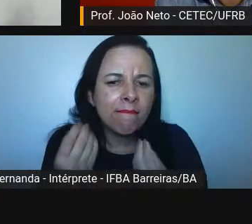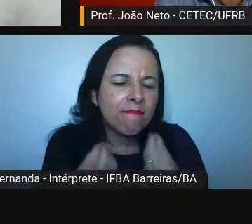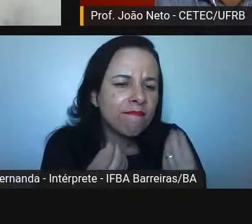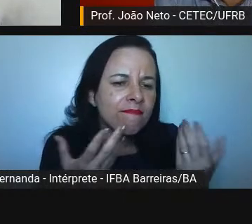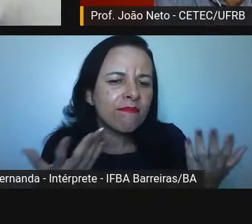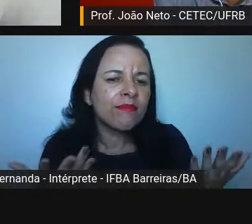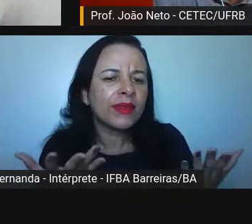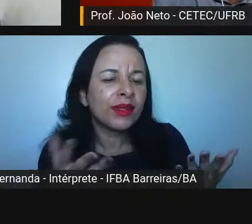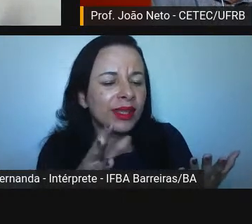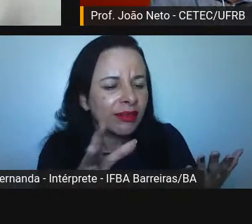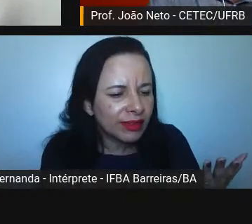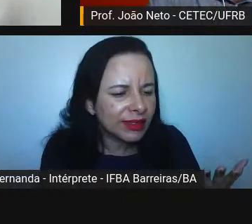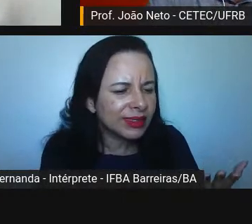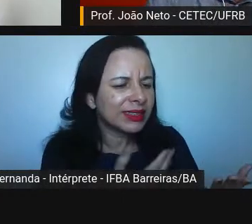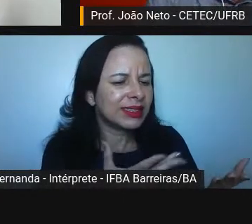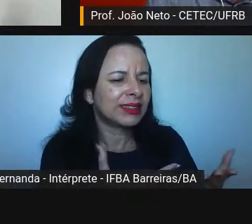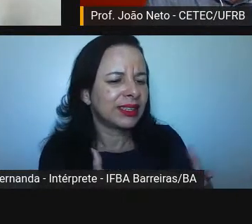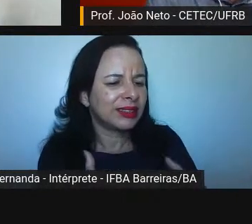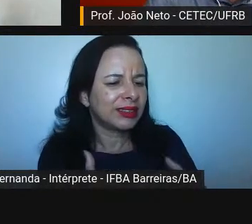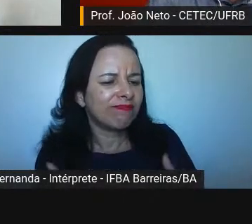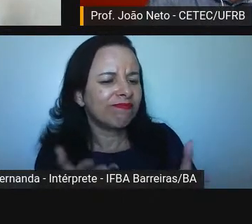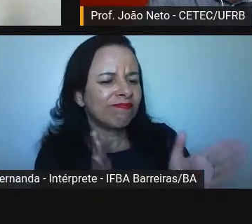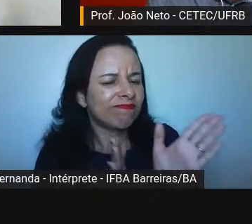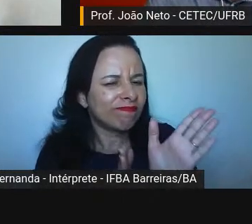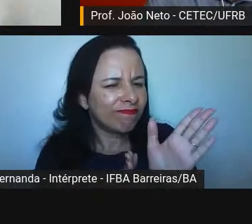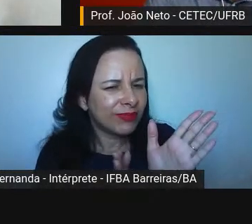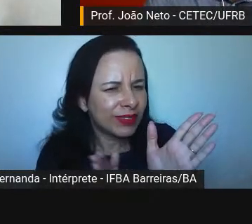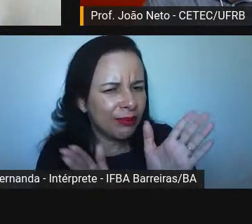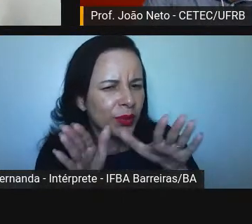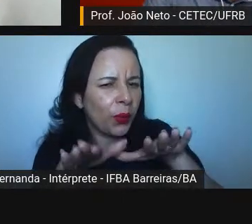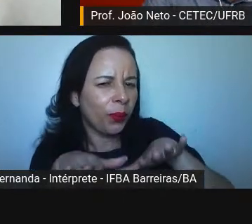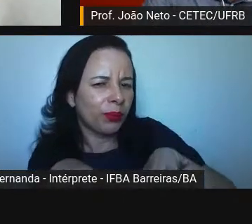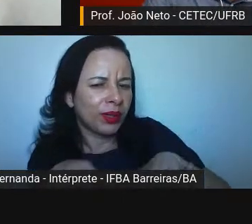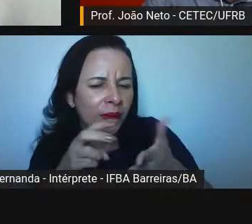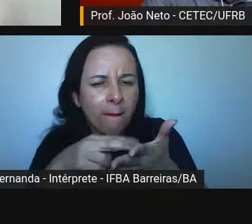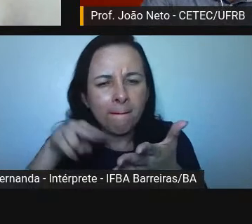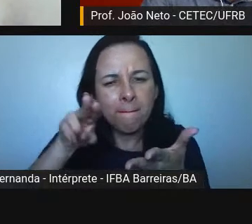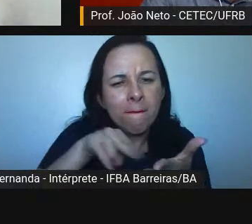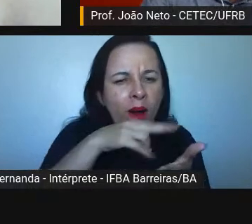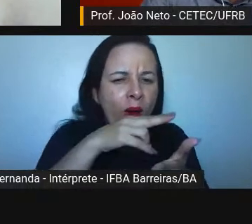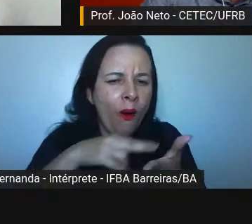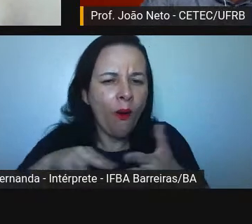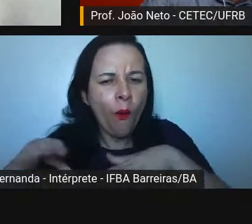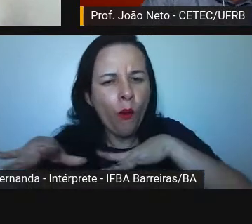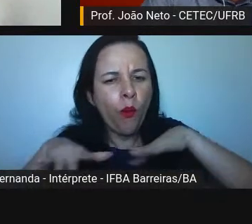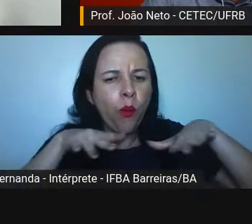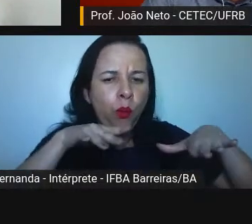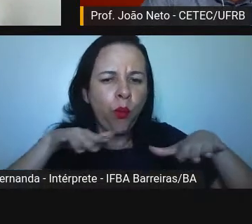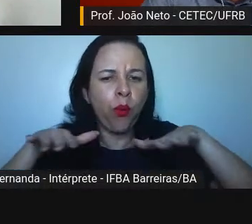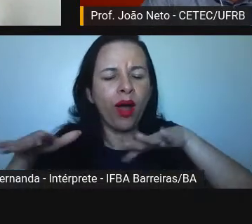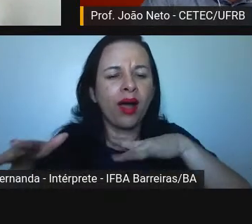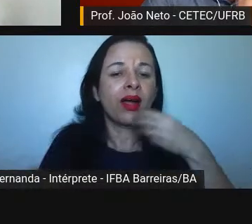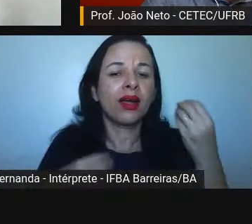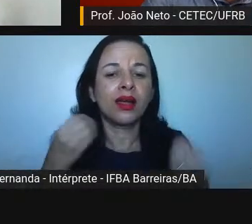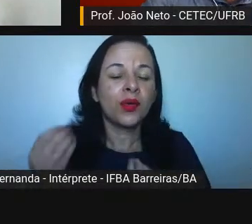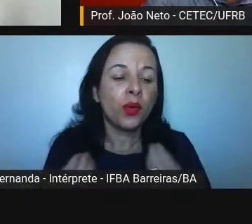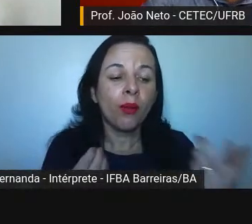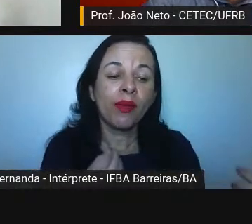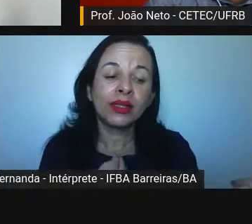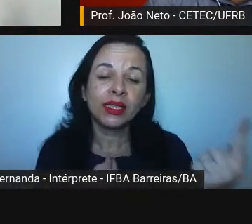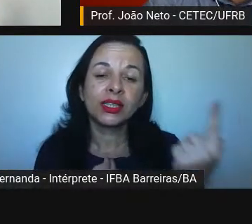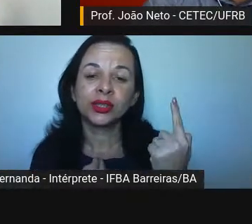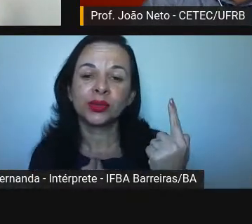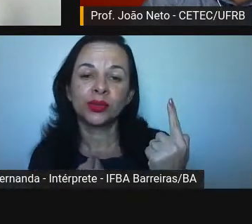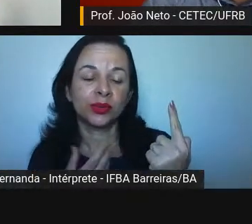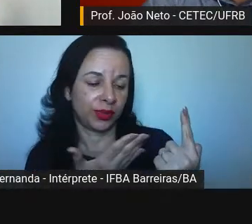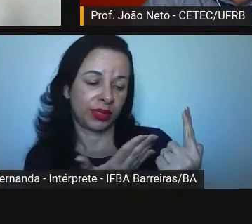incluir ele nesse ambiente de mais de corporal de dança de movimentação né bom e uma vez ele chegou para mim